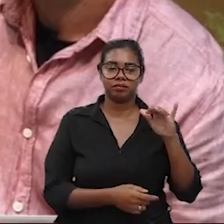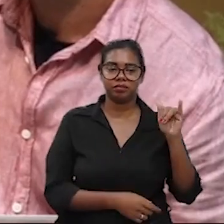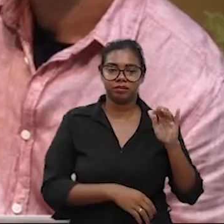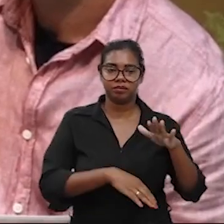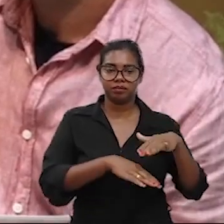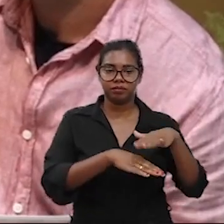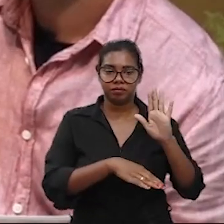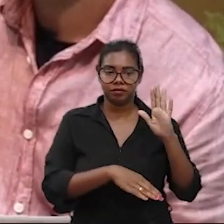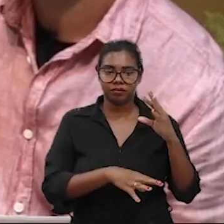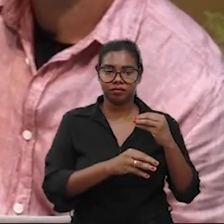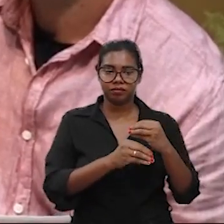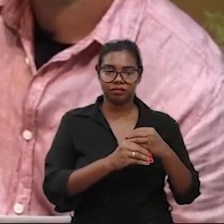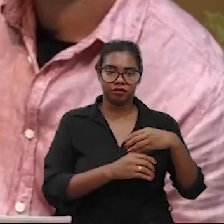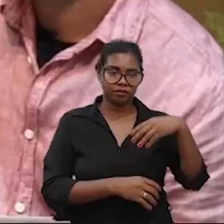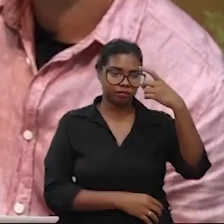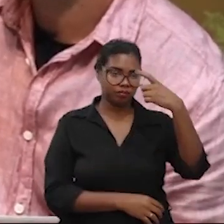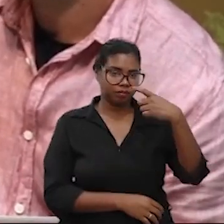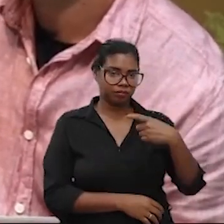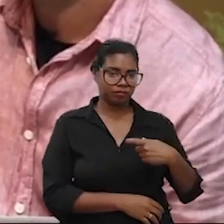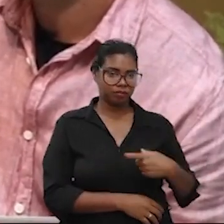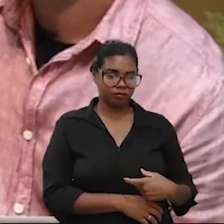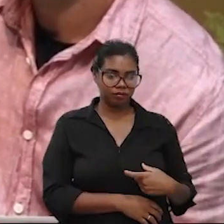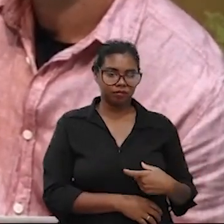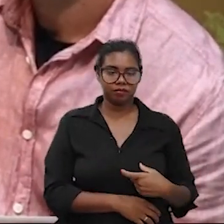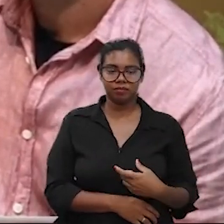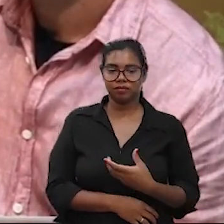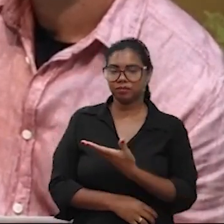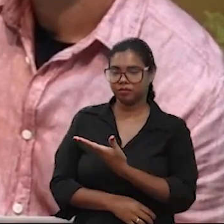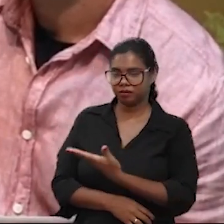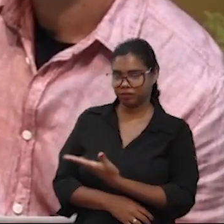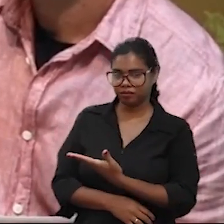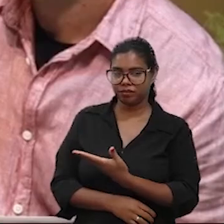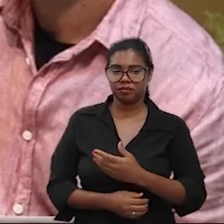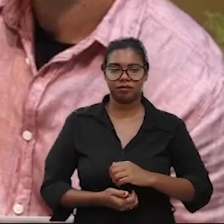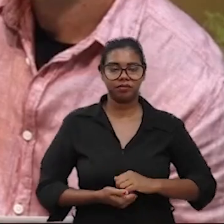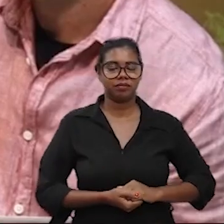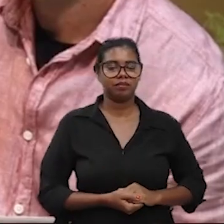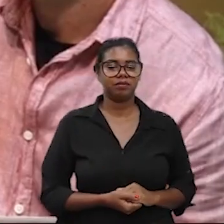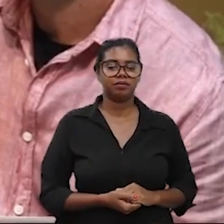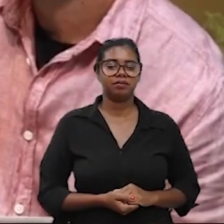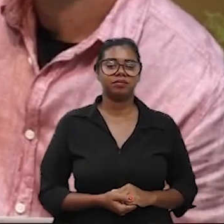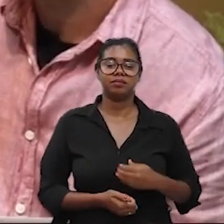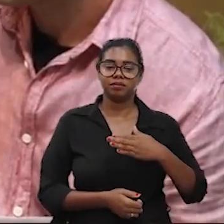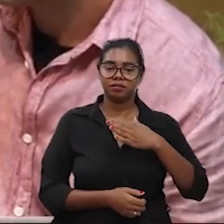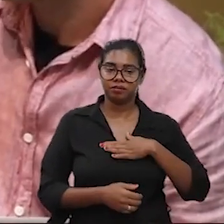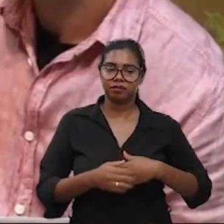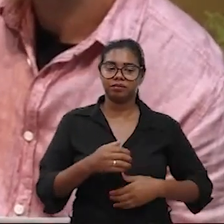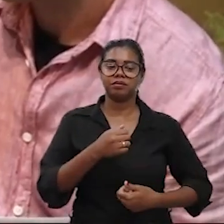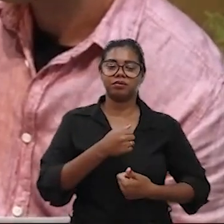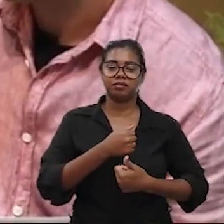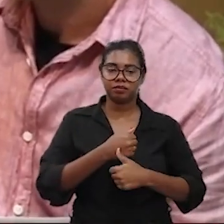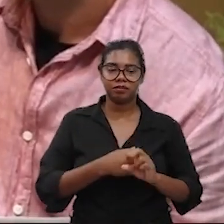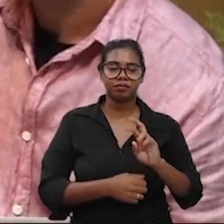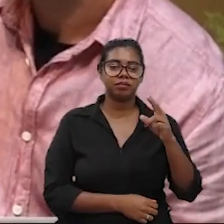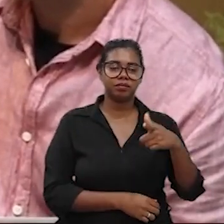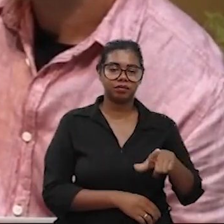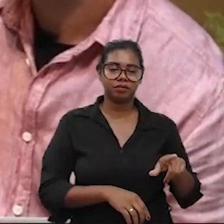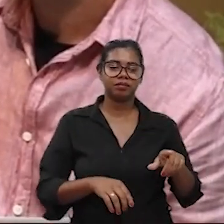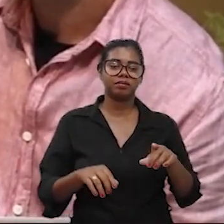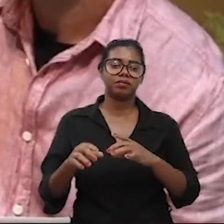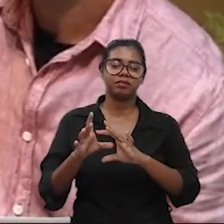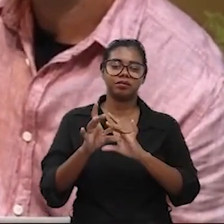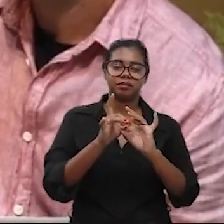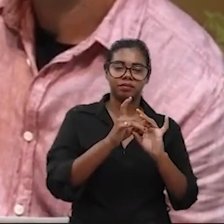meu eu, Álvaro, né, pessoa que curto ou não é aquele contexto, aquela